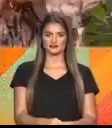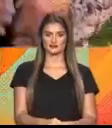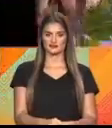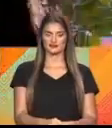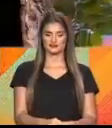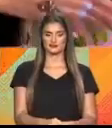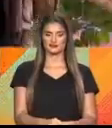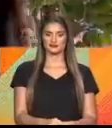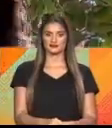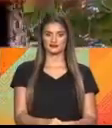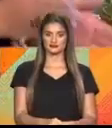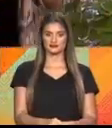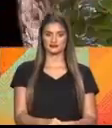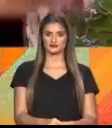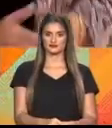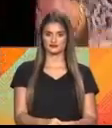feliz.